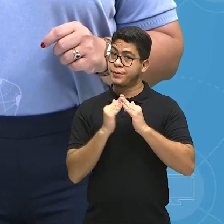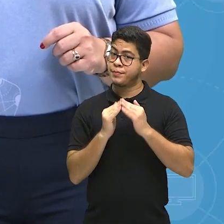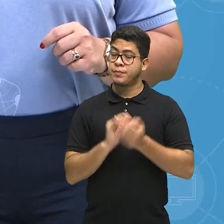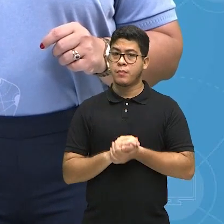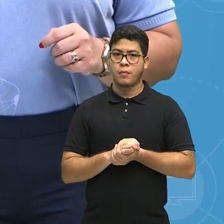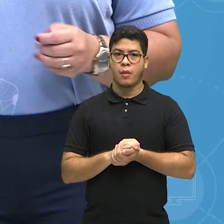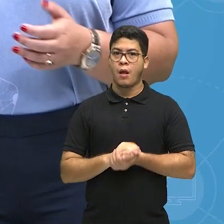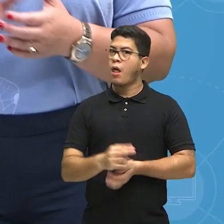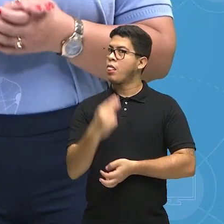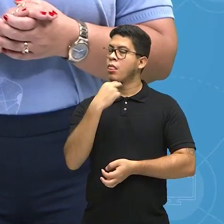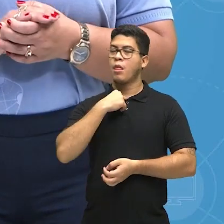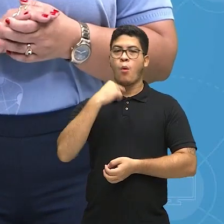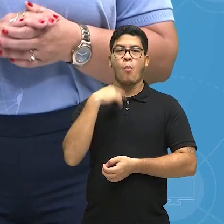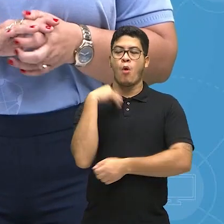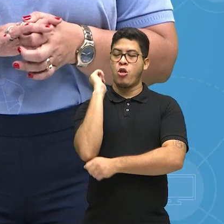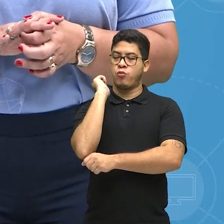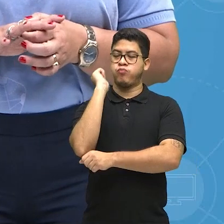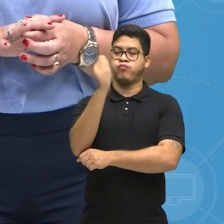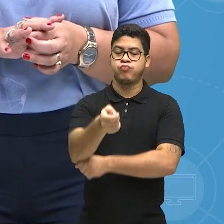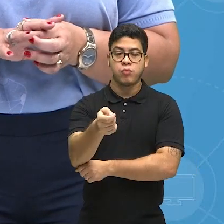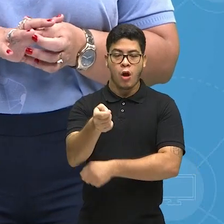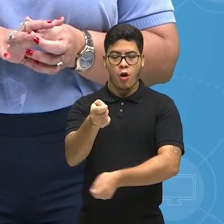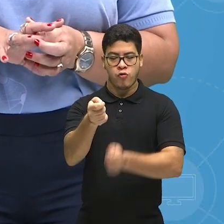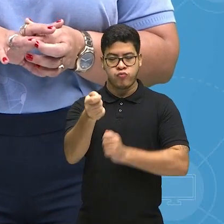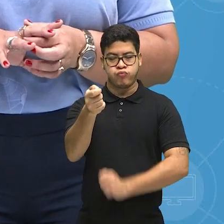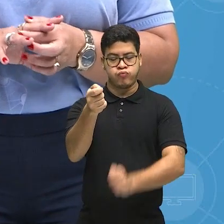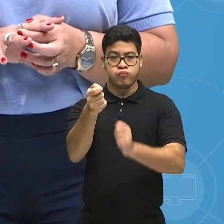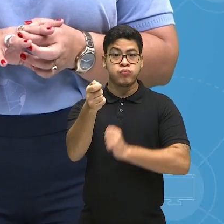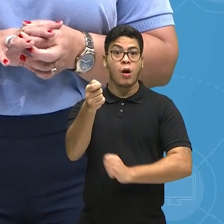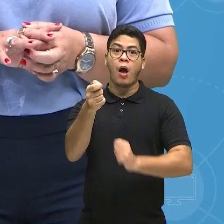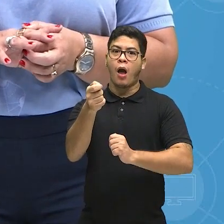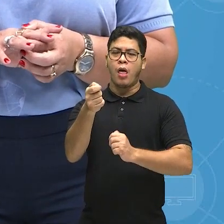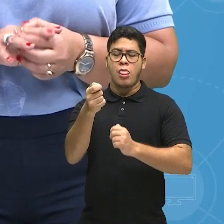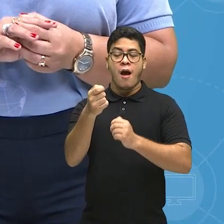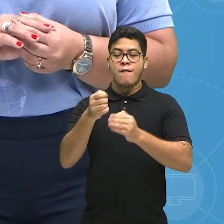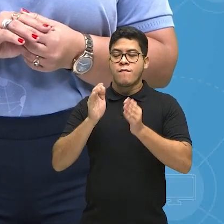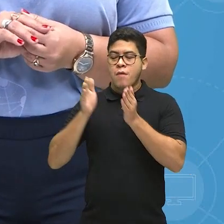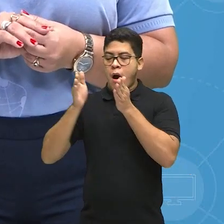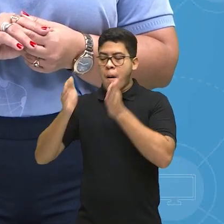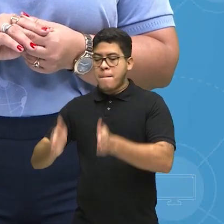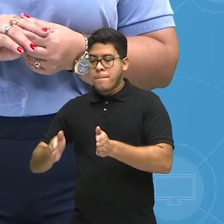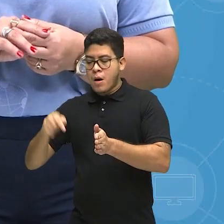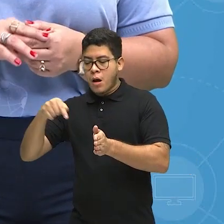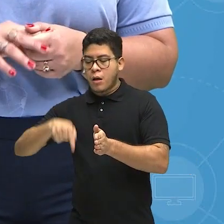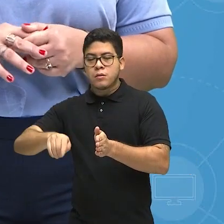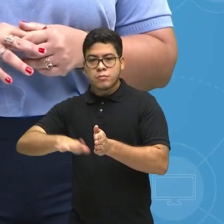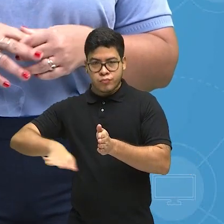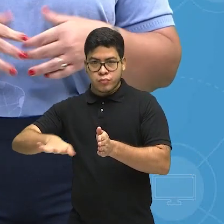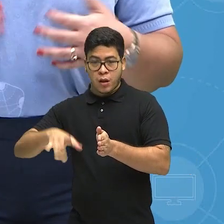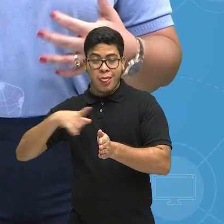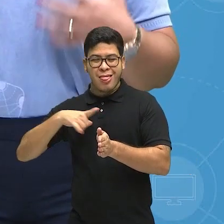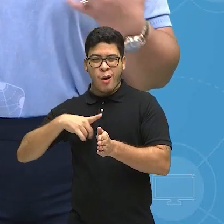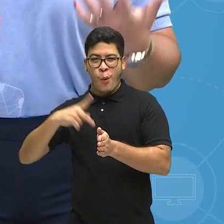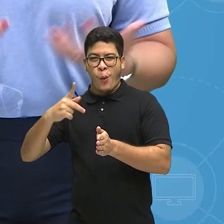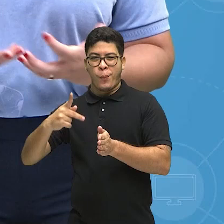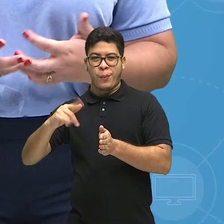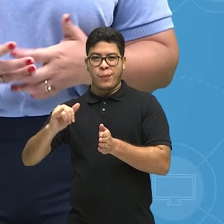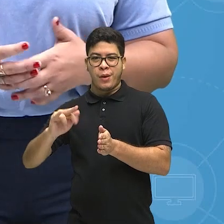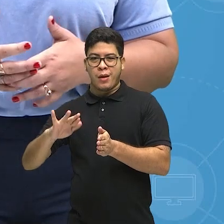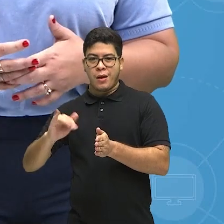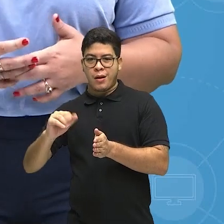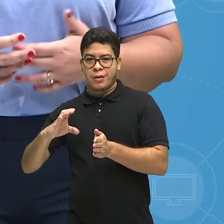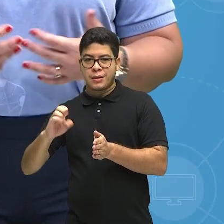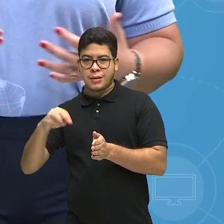Não pescar em épocas de reprodução. A gente tem aí um período que se chama piracema, né, que é o período de reprodução